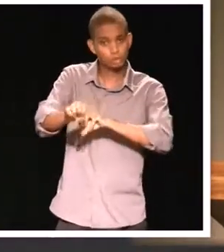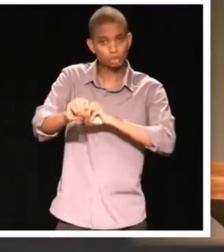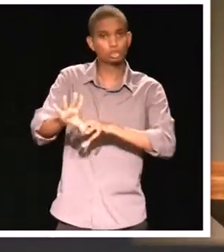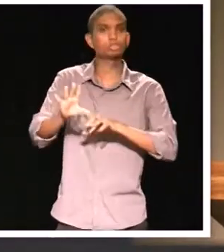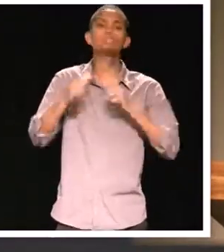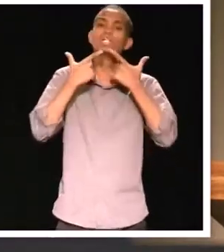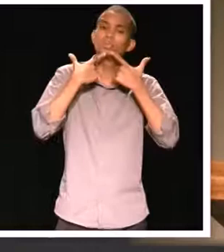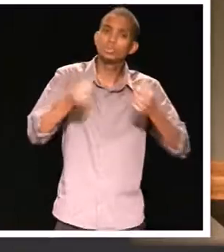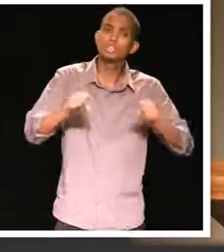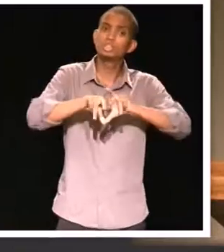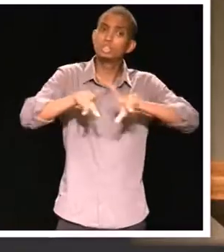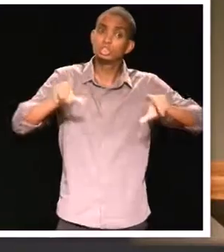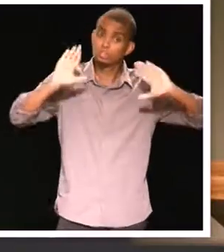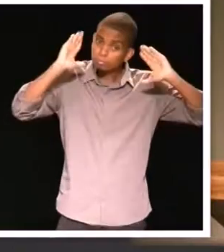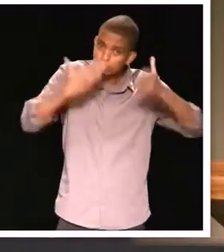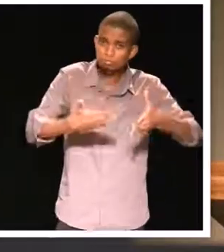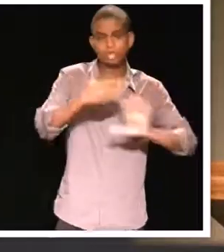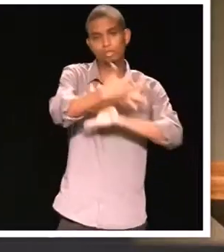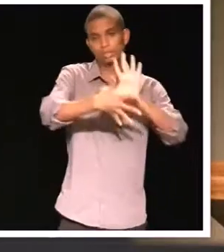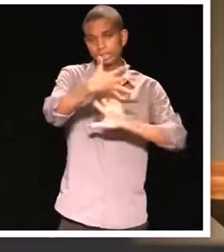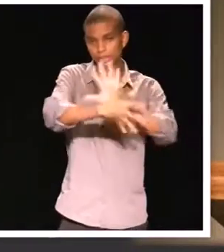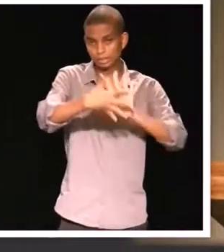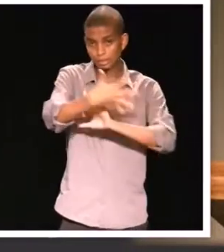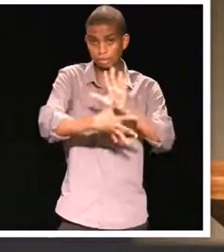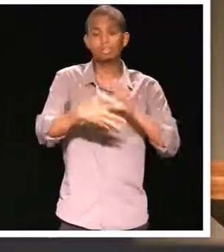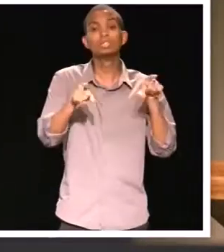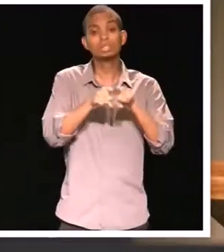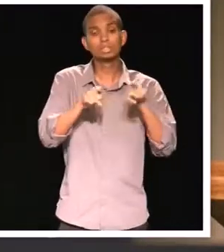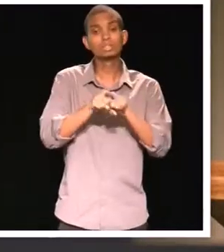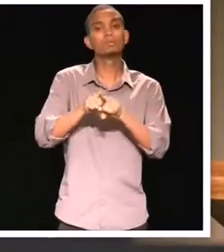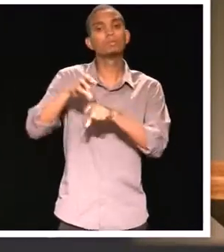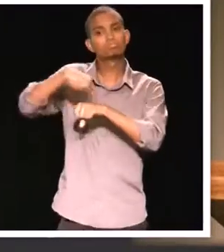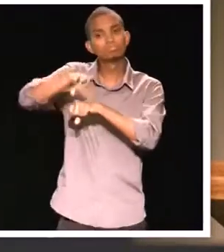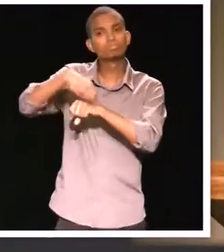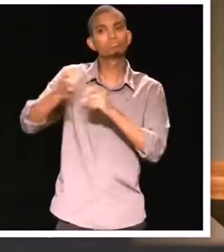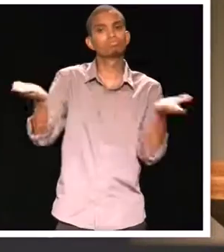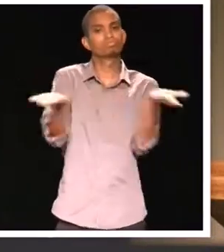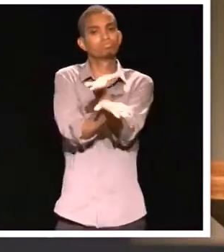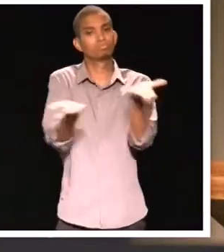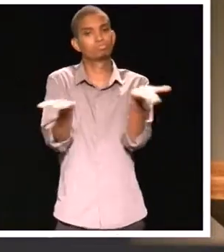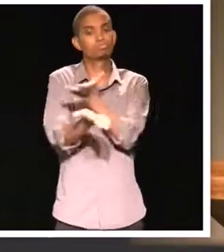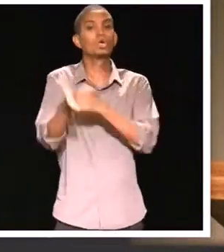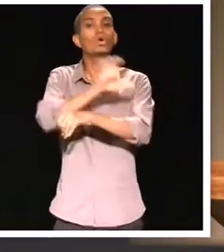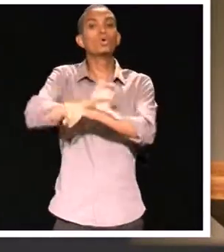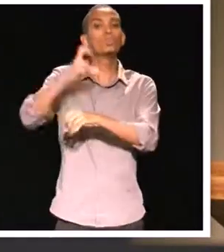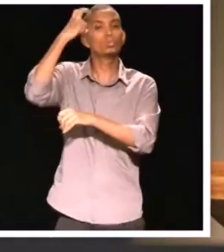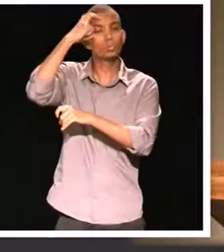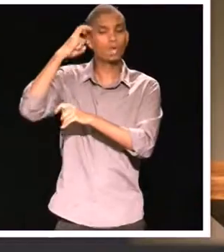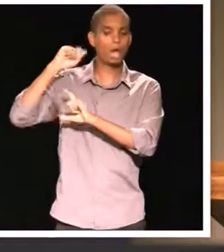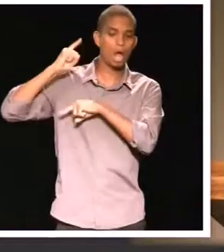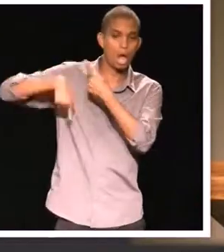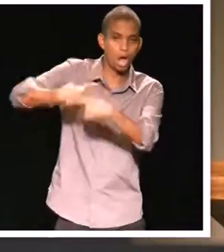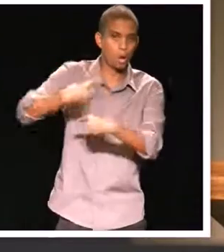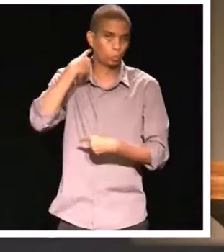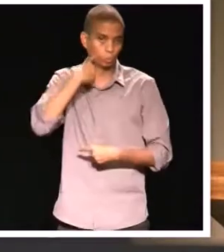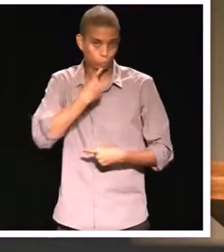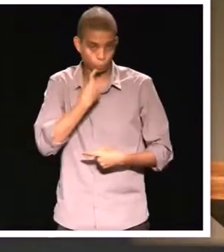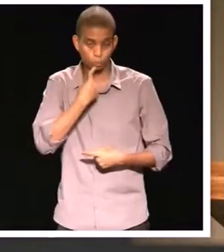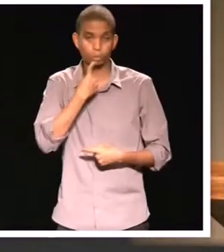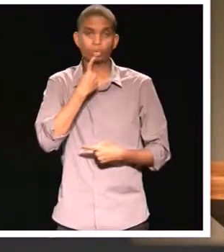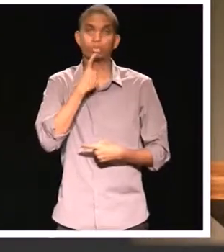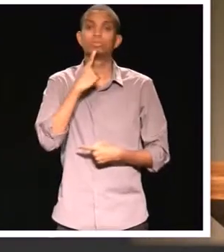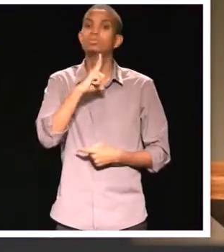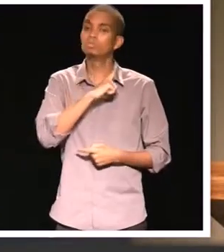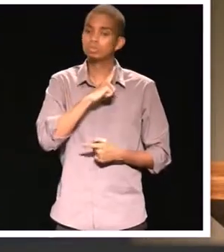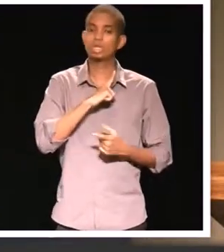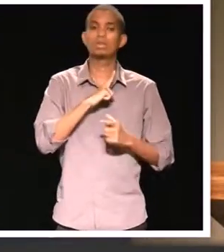linguísticas exclusivamente em língua de sinais e a transmissão intracultural da herança surda, com menores cuidados respeito à